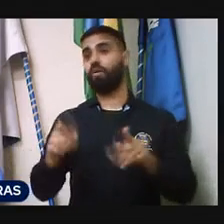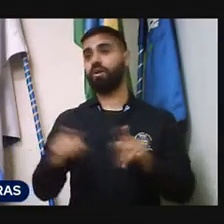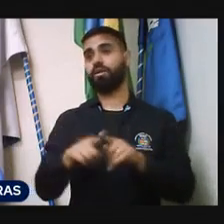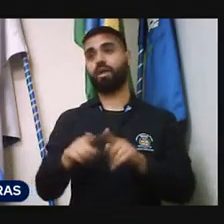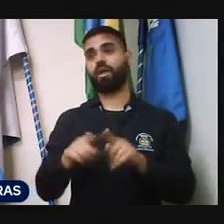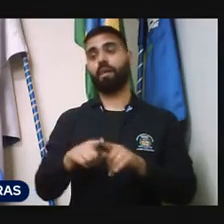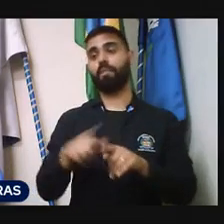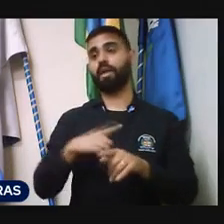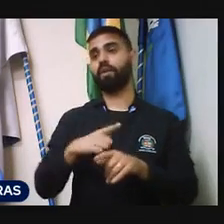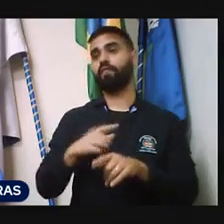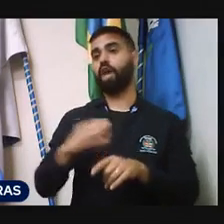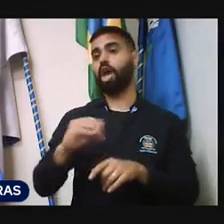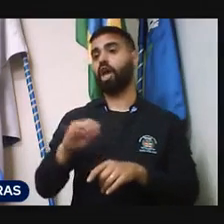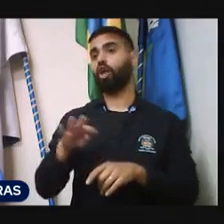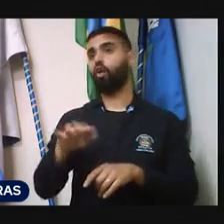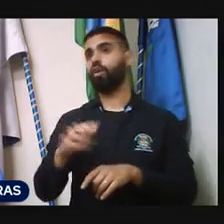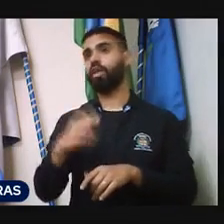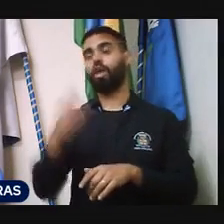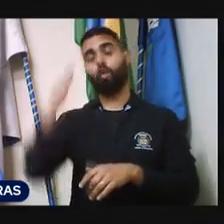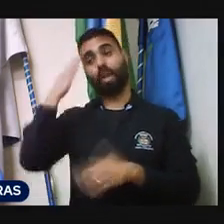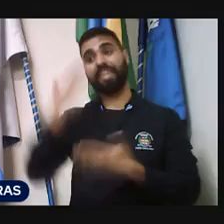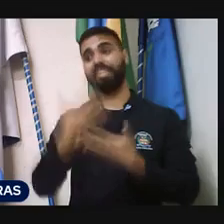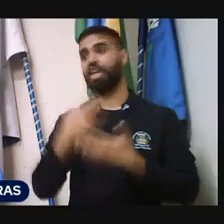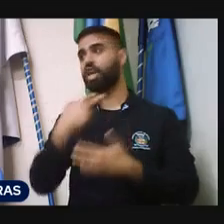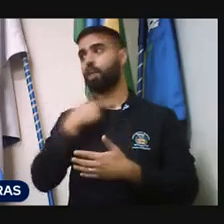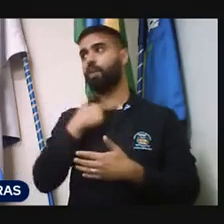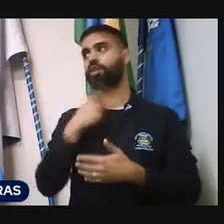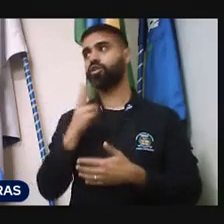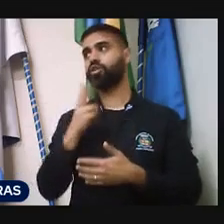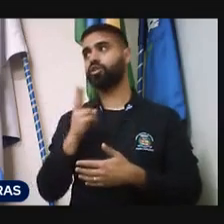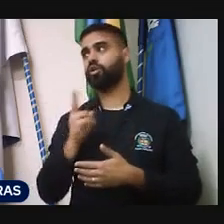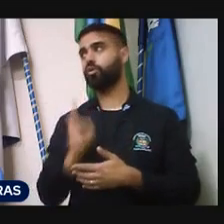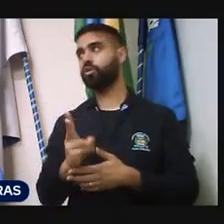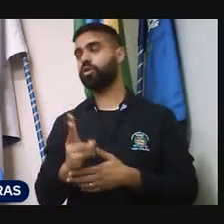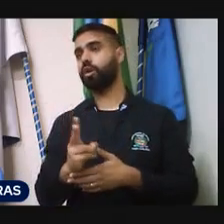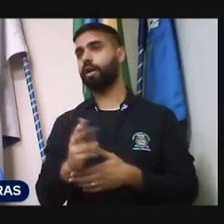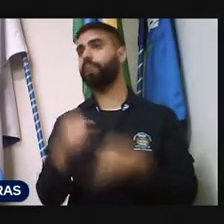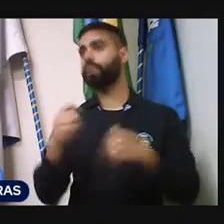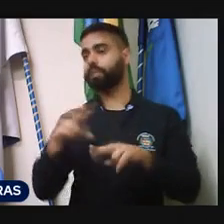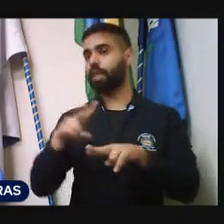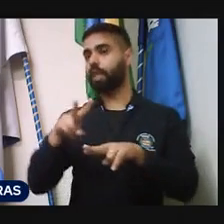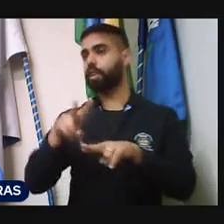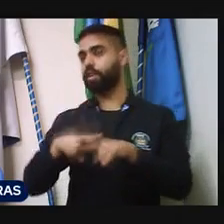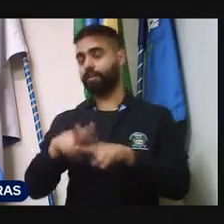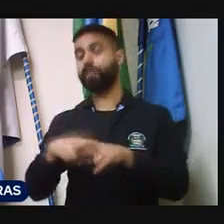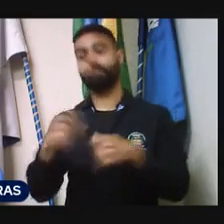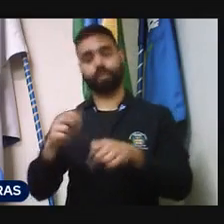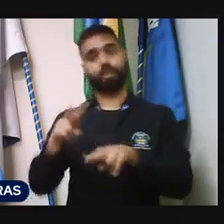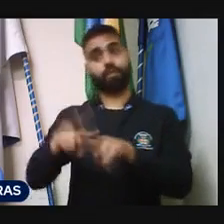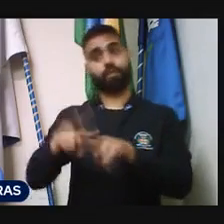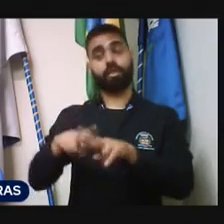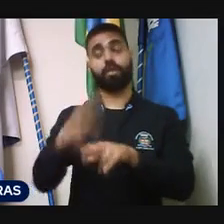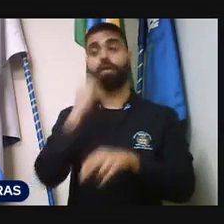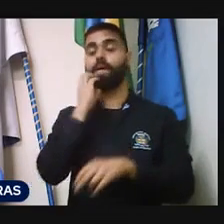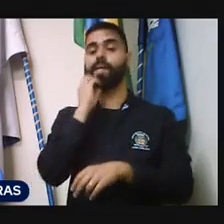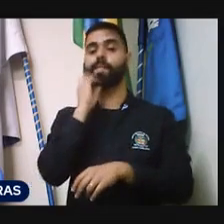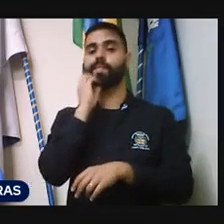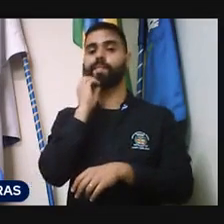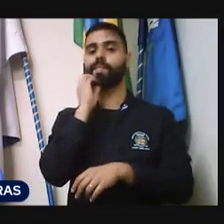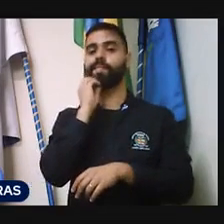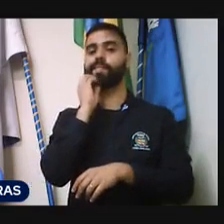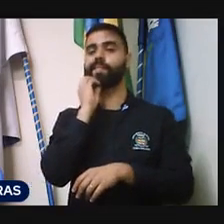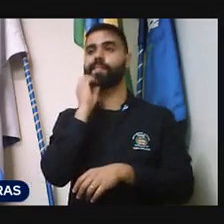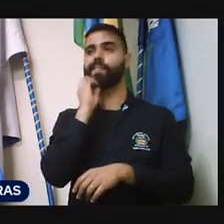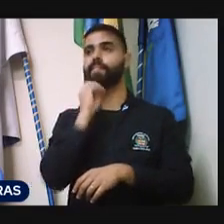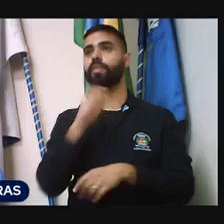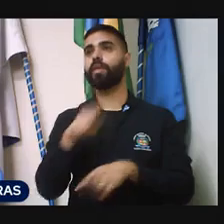condenado suas contas eu creio eu queria continuar no cargo ele vai ter se depender de certa forma e a gente vai ter que tentar achar